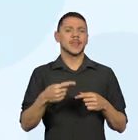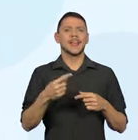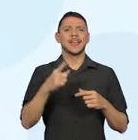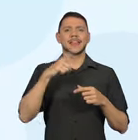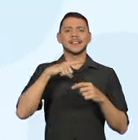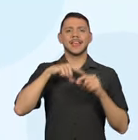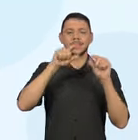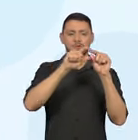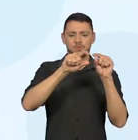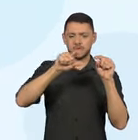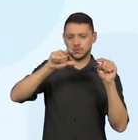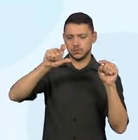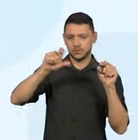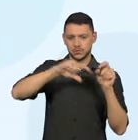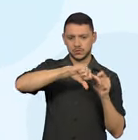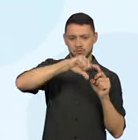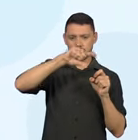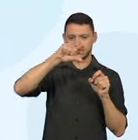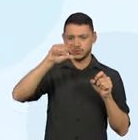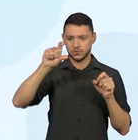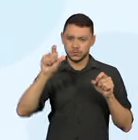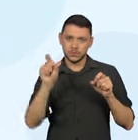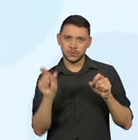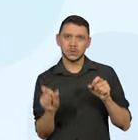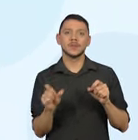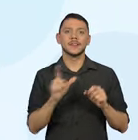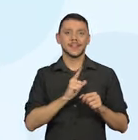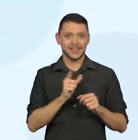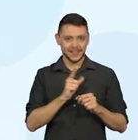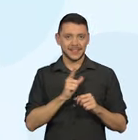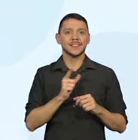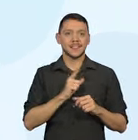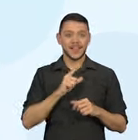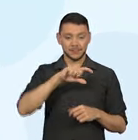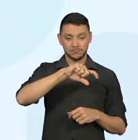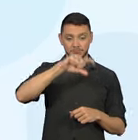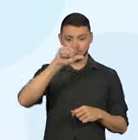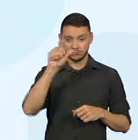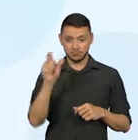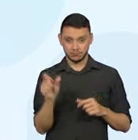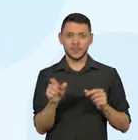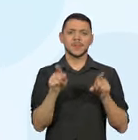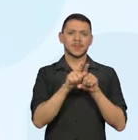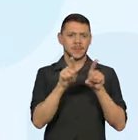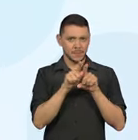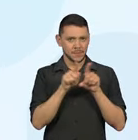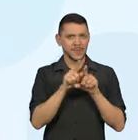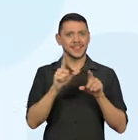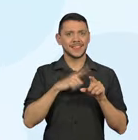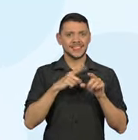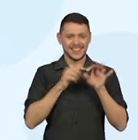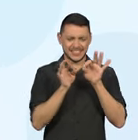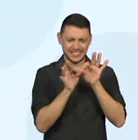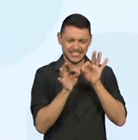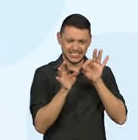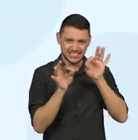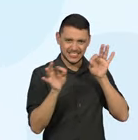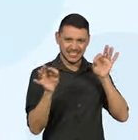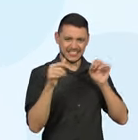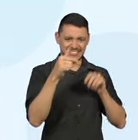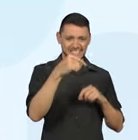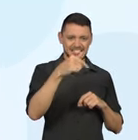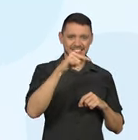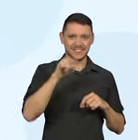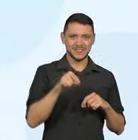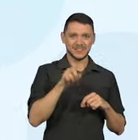intestino delgado, tá bom? Não é só no estômago, ele vai para o intestino, o delgado é 7,5 metros de intestinos, tá